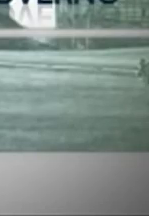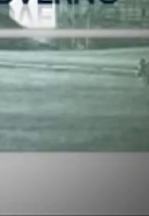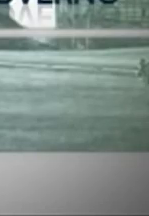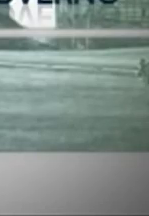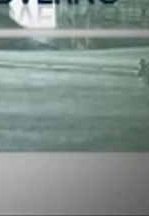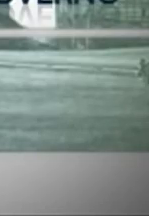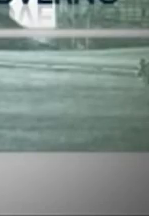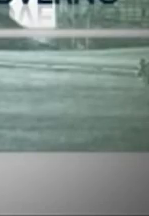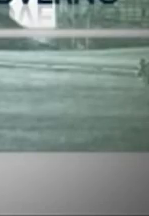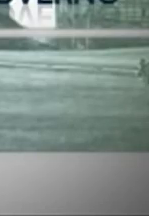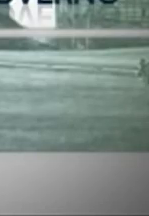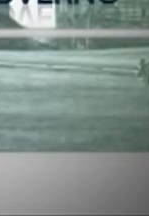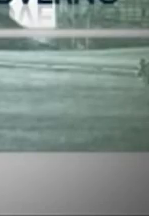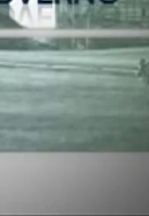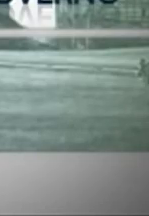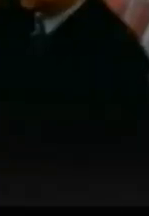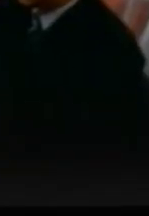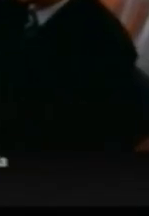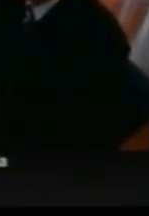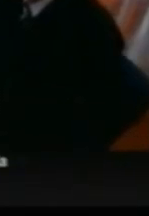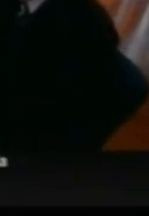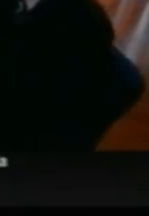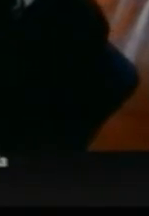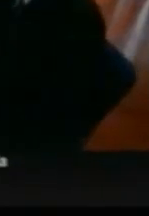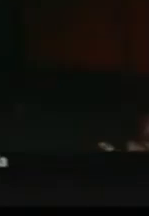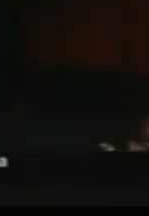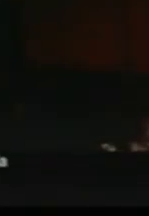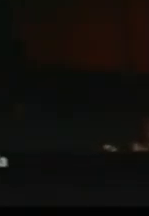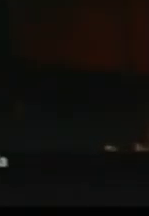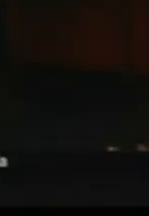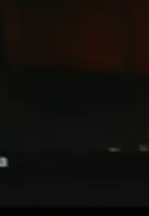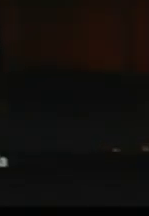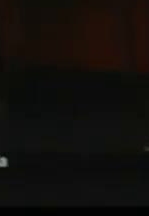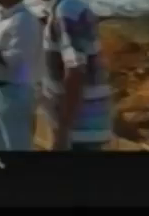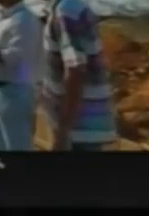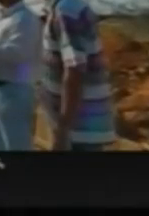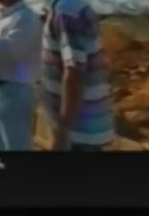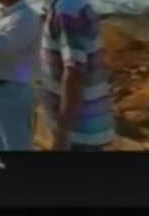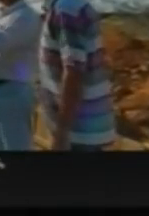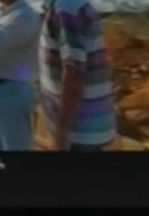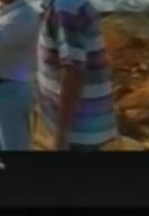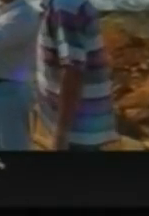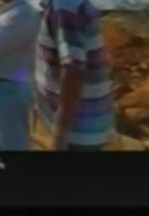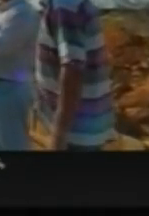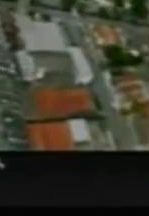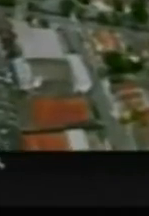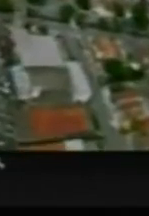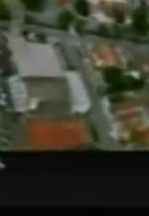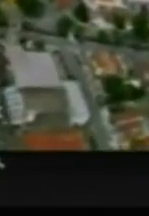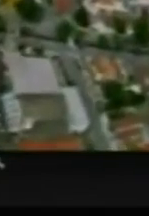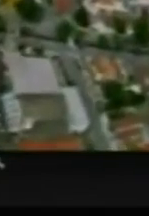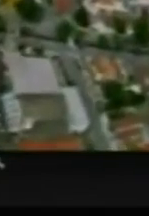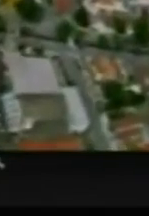foi a apresentação dos números. O governo federal firma uma parceria cada vez mais sólida com os estados, os